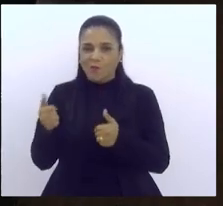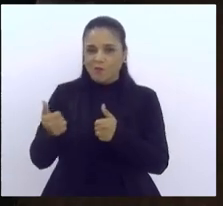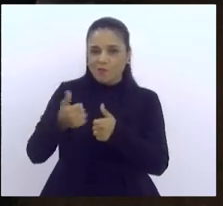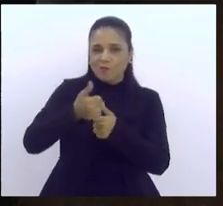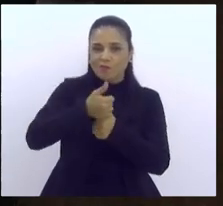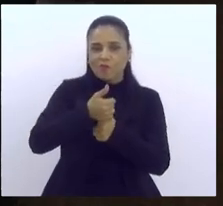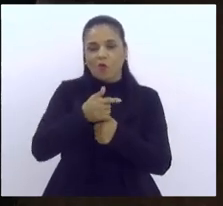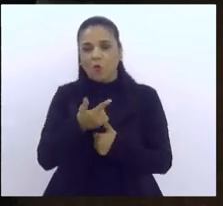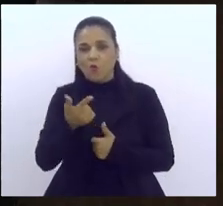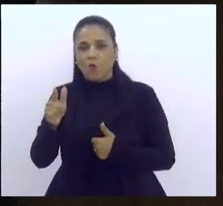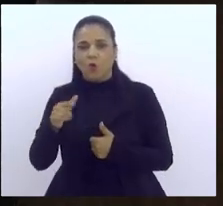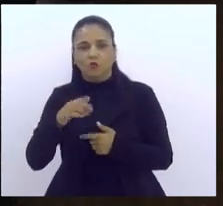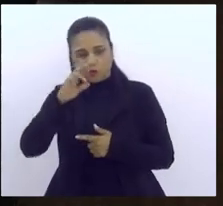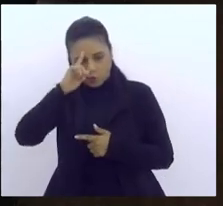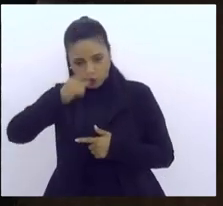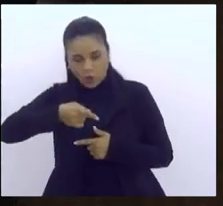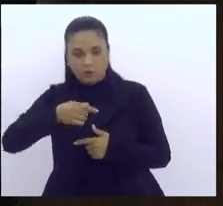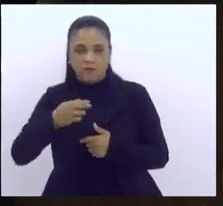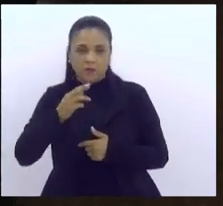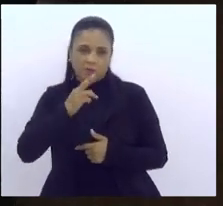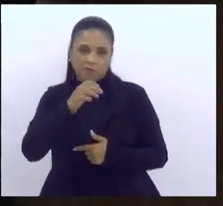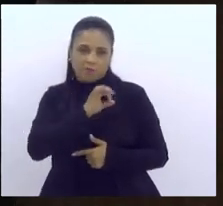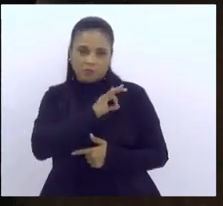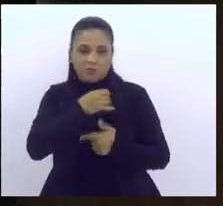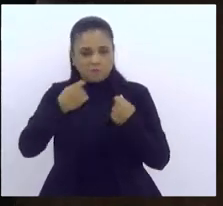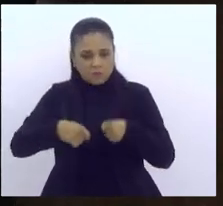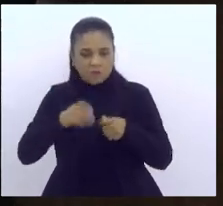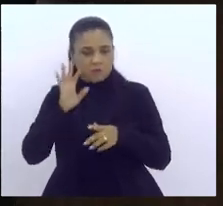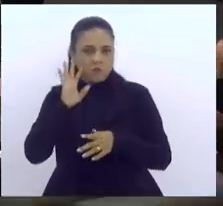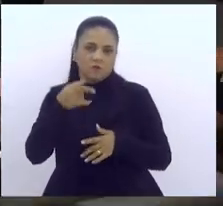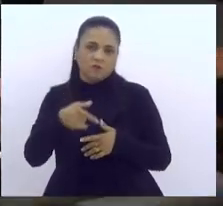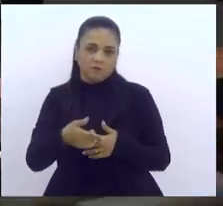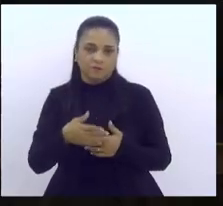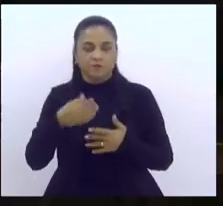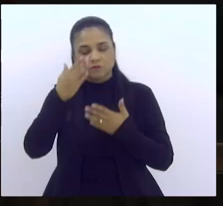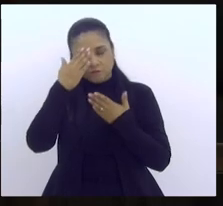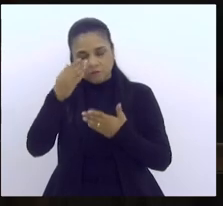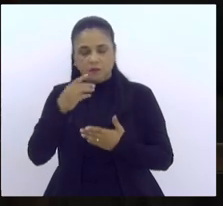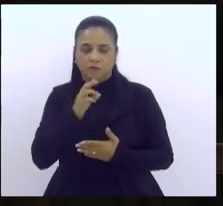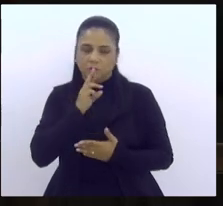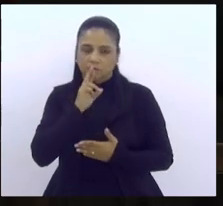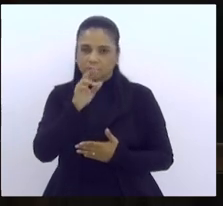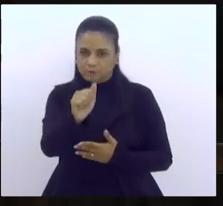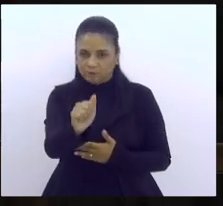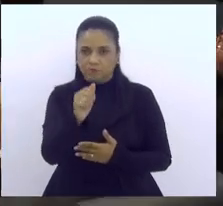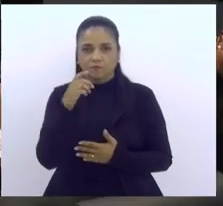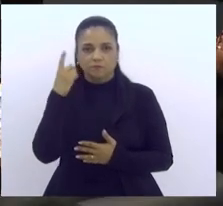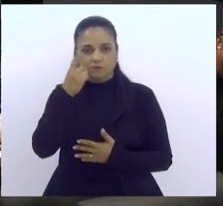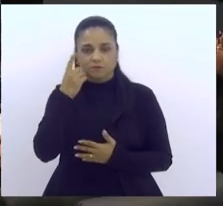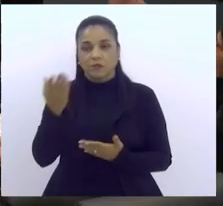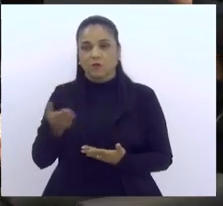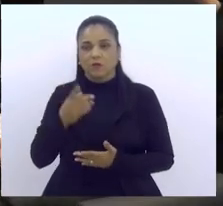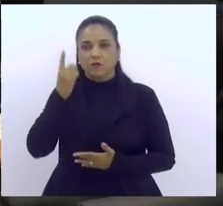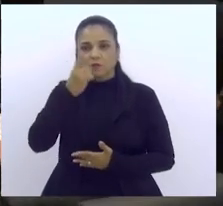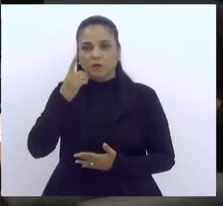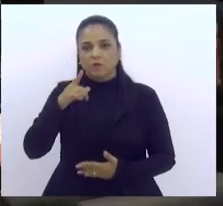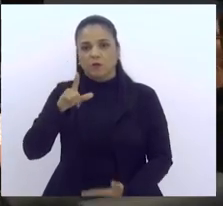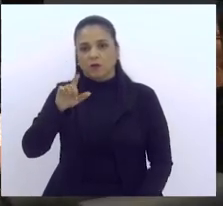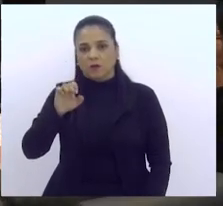o outro que é o dono da polícia. A gente precisa botar o dedo nessa ferida, presidente. Muito obrigado, deputado Amorim. Com a palavra, deputado Léo Vieira.